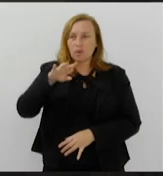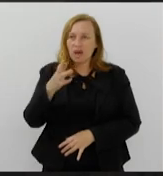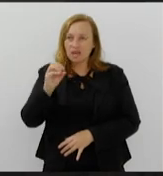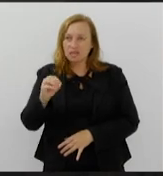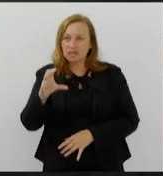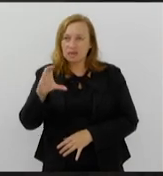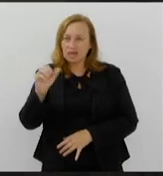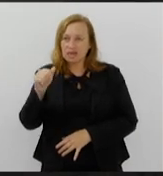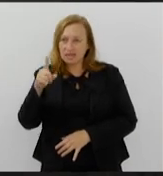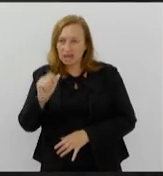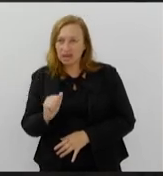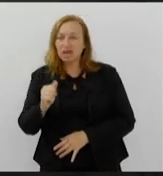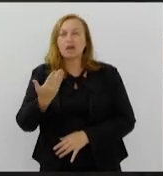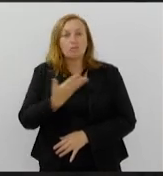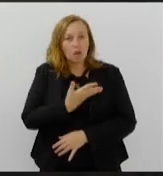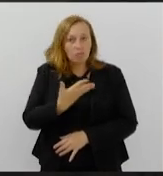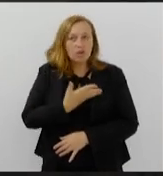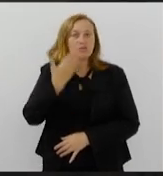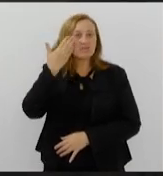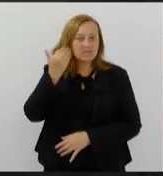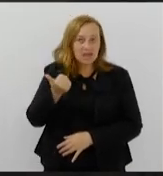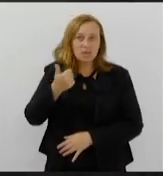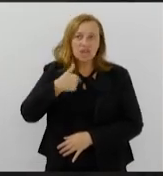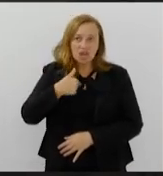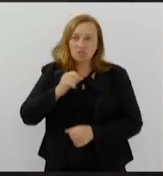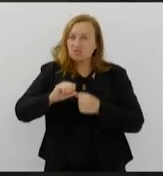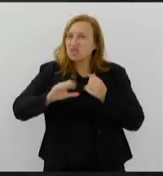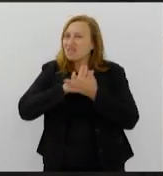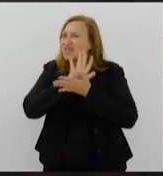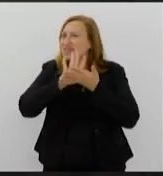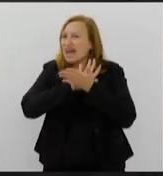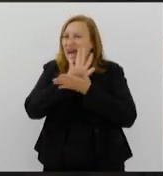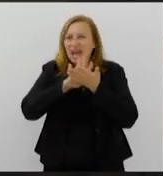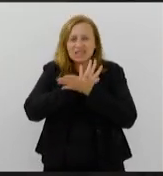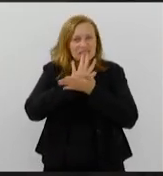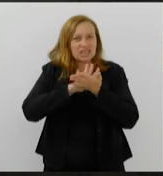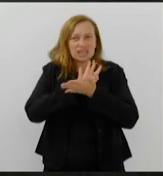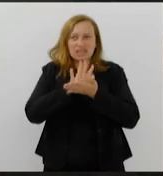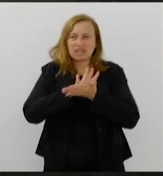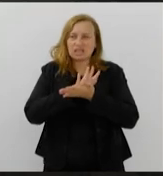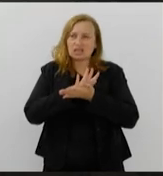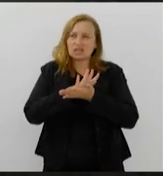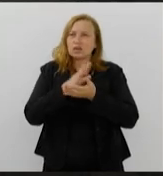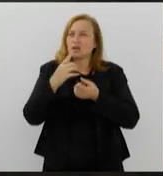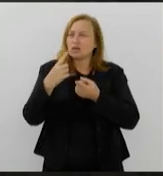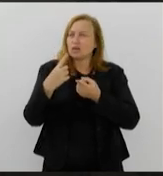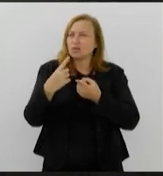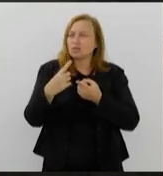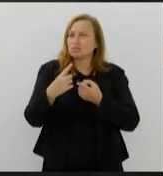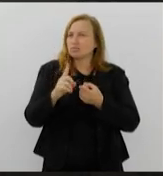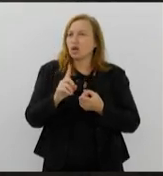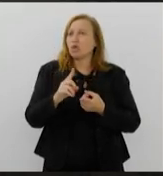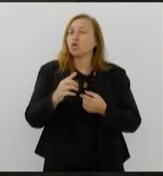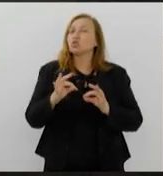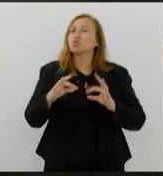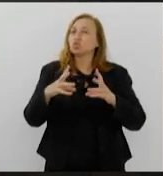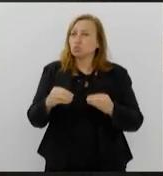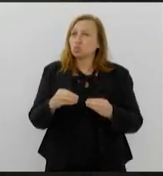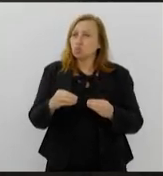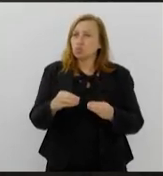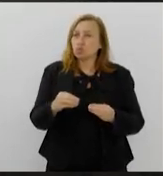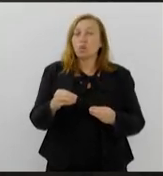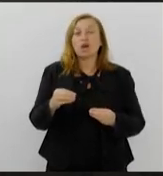que é meu querido amigo, sabe que eu não fiz nada, nada, literalmente nada, porque levei para o fígado, etc. Acho tudo isso, acho